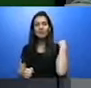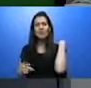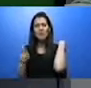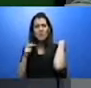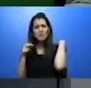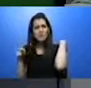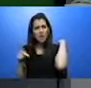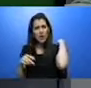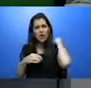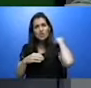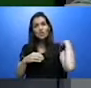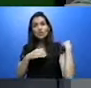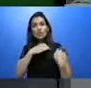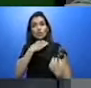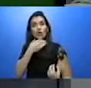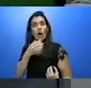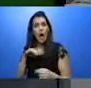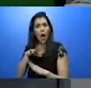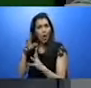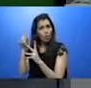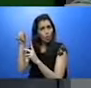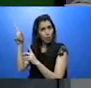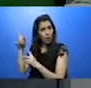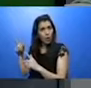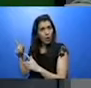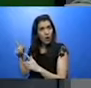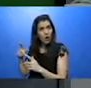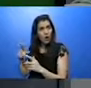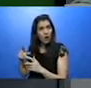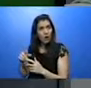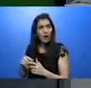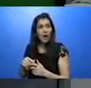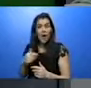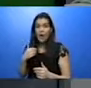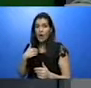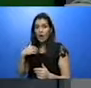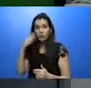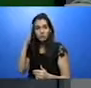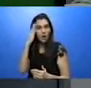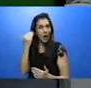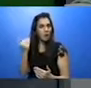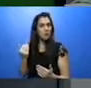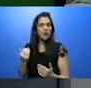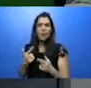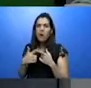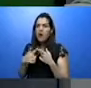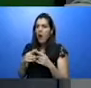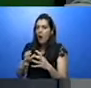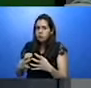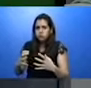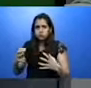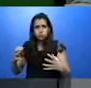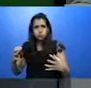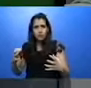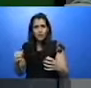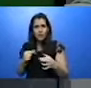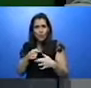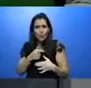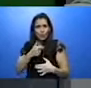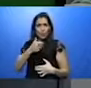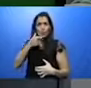a girafa pesa tudo isso? Pesa, gente. Eu também confesso que eu não sabia que ela pesava tudo isso. Porque como o pescoço